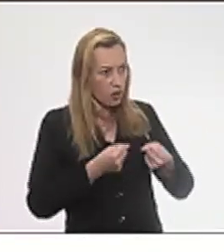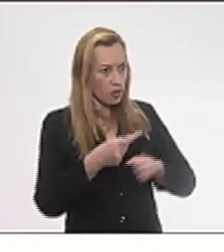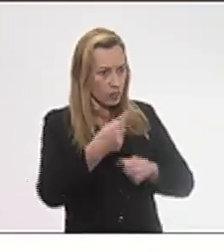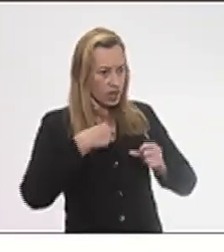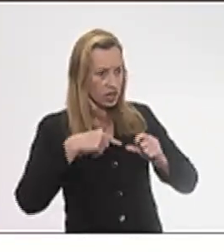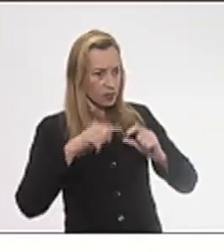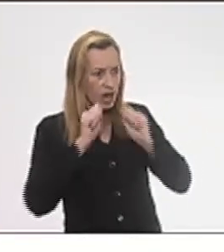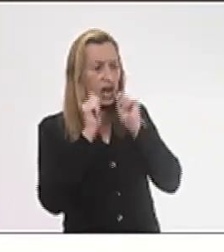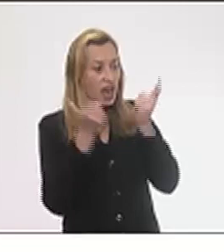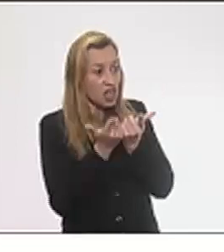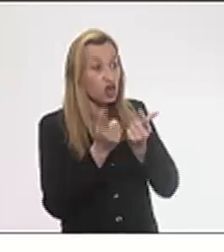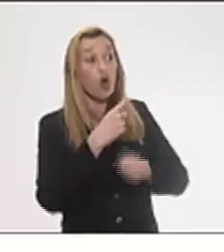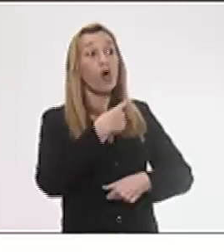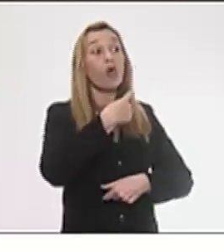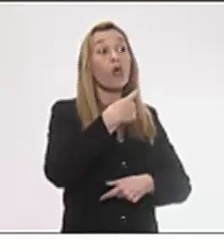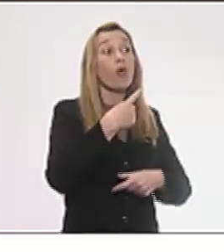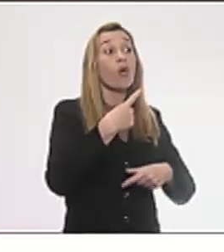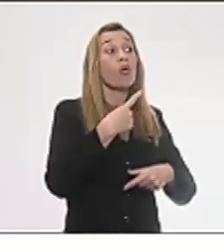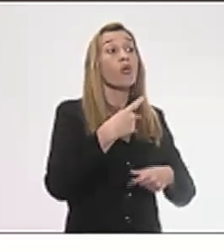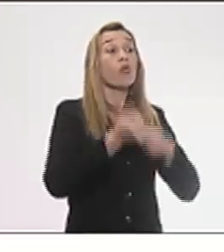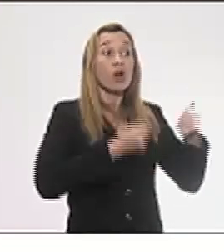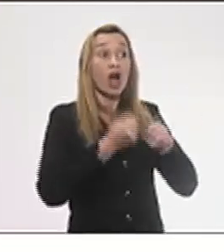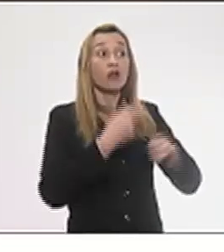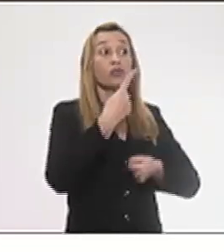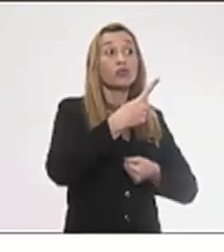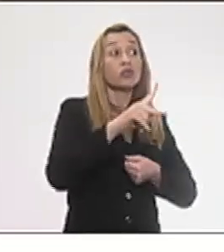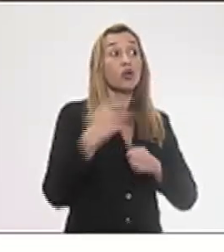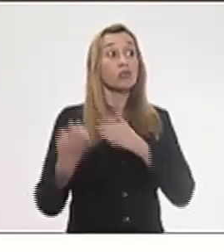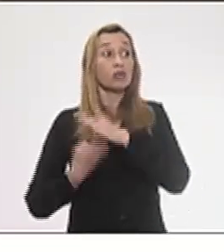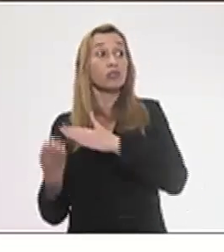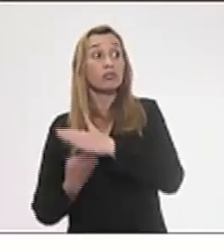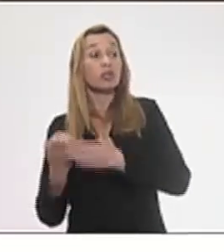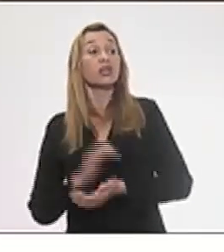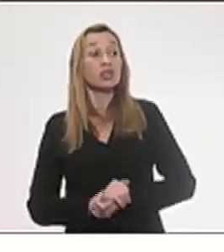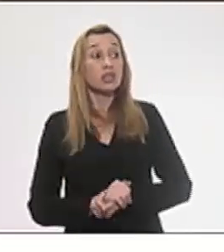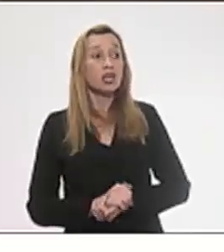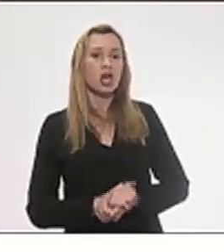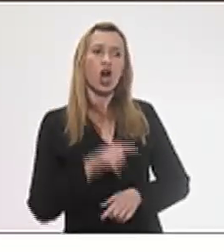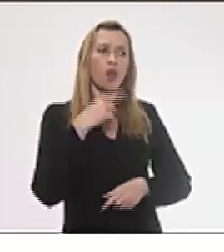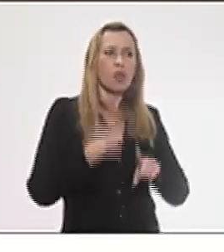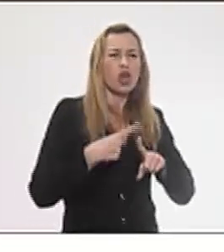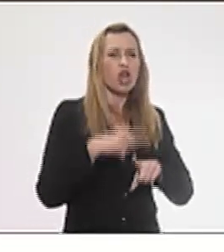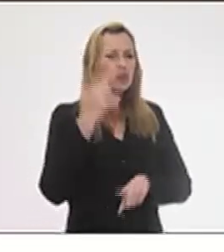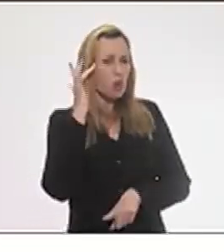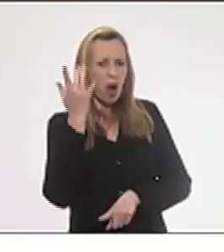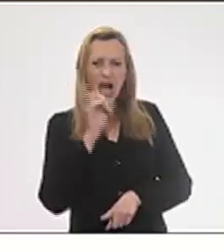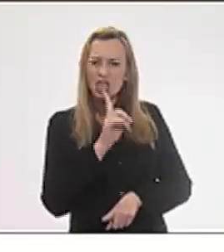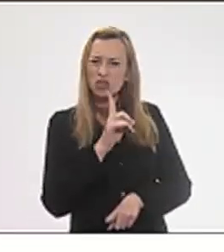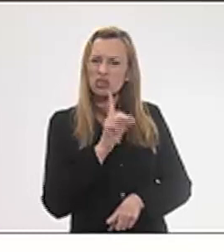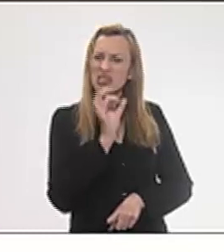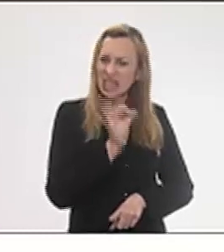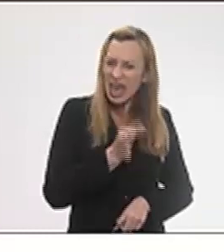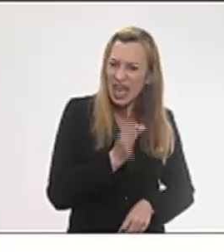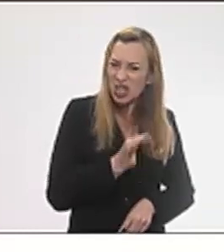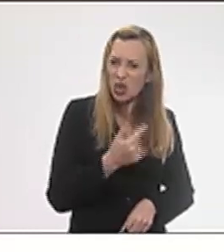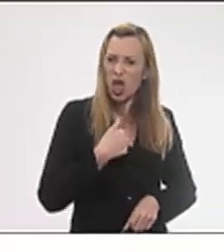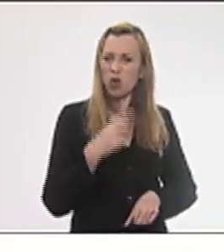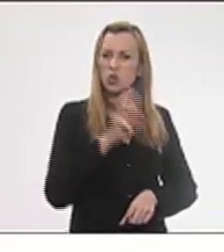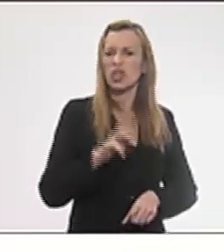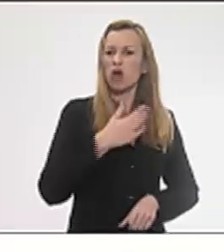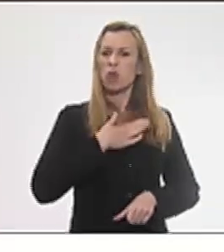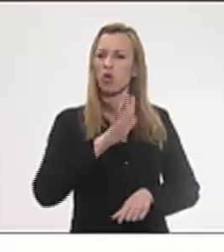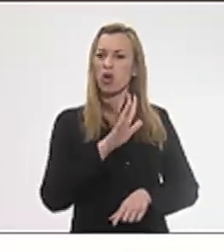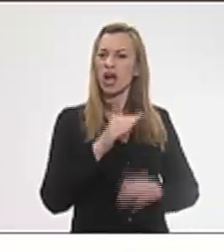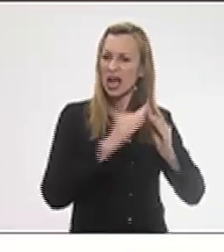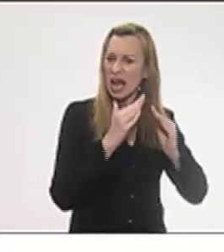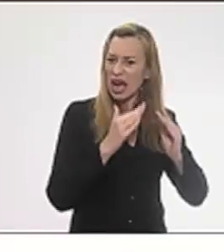carro da emissora? Porque eu não acho justo o assessor usar o seu carro particular, sua gasolina, para realizar um serviço